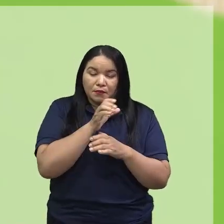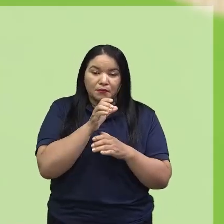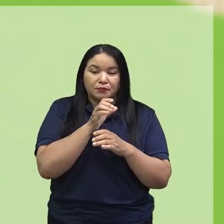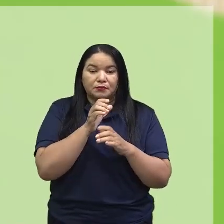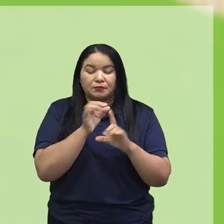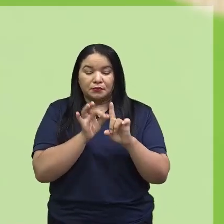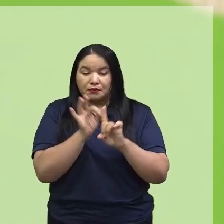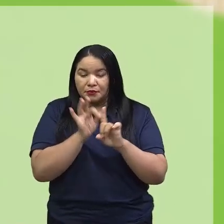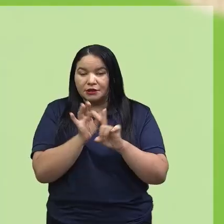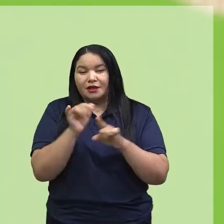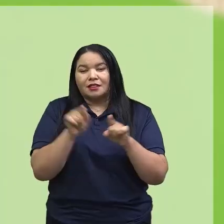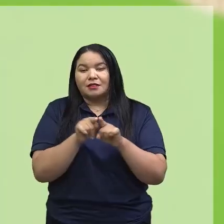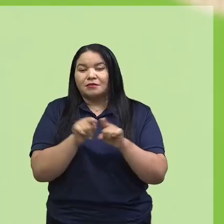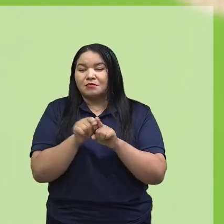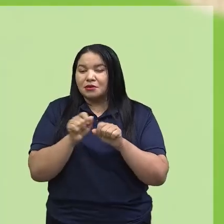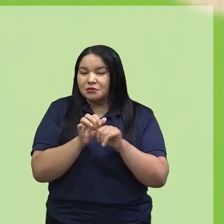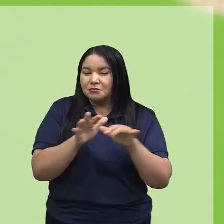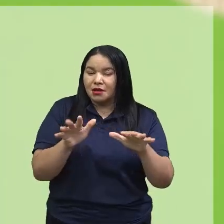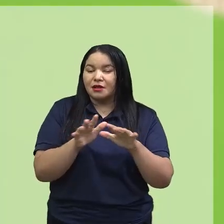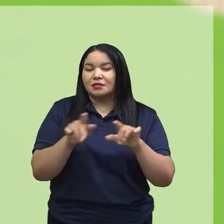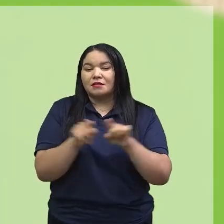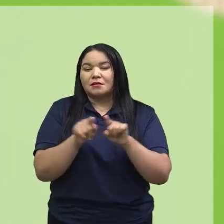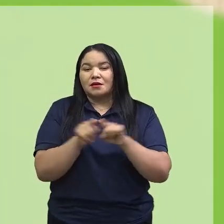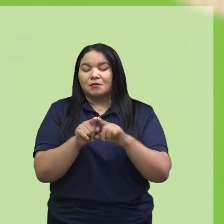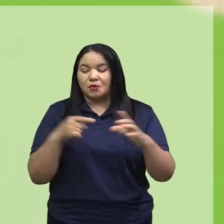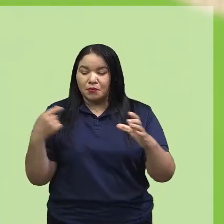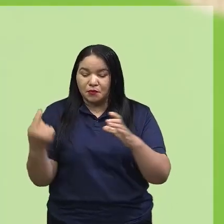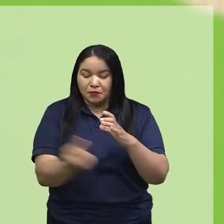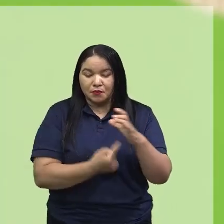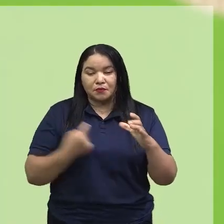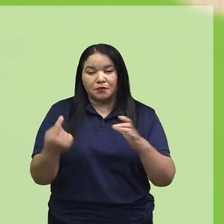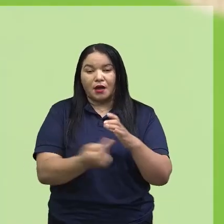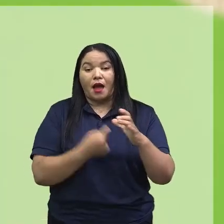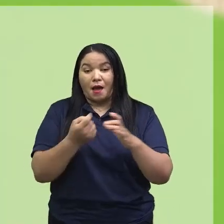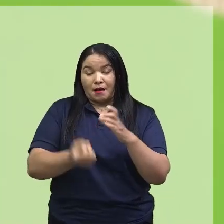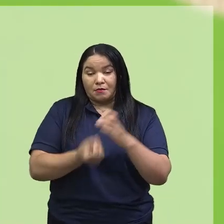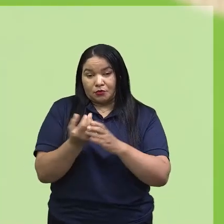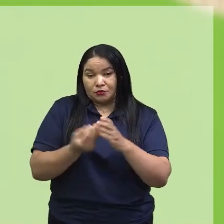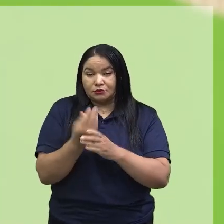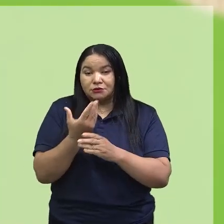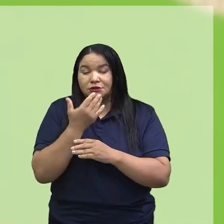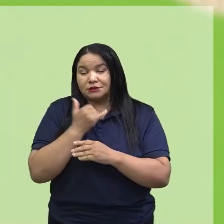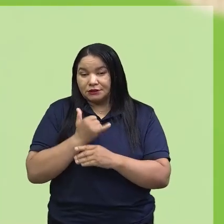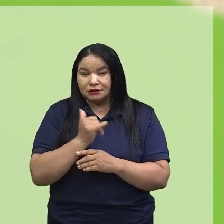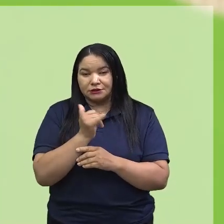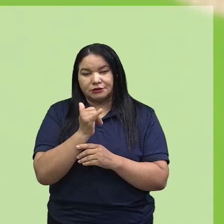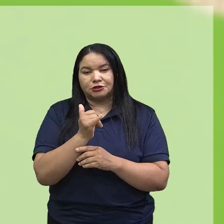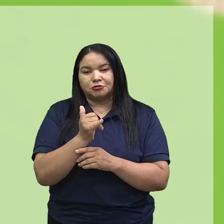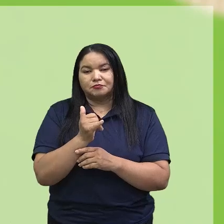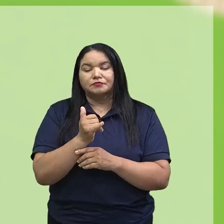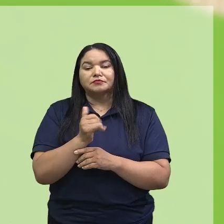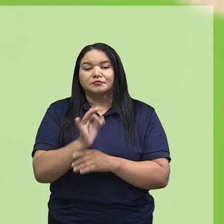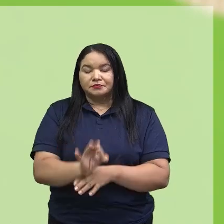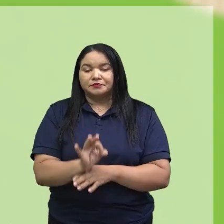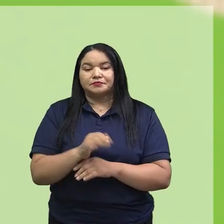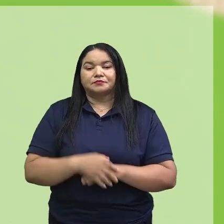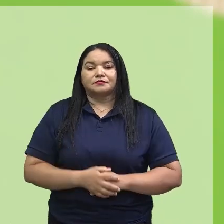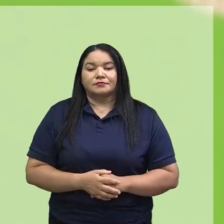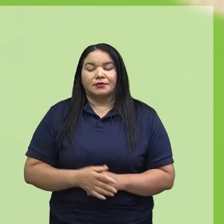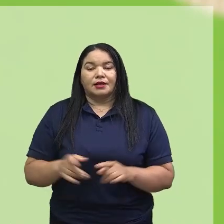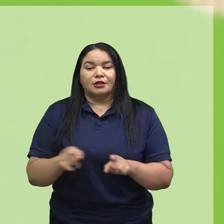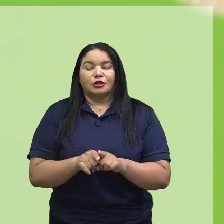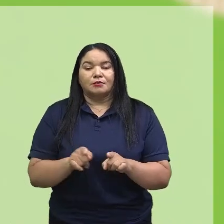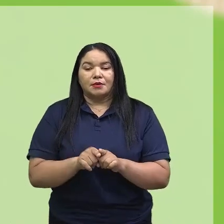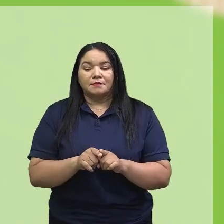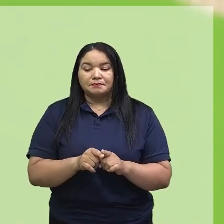sob pressão e gira a turbina, aquela história para produzir energia elétrica, tá certo? Apesar